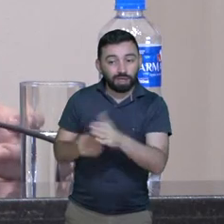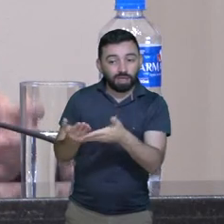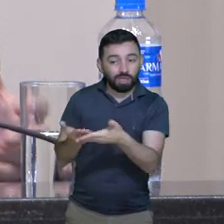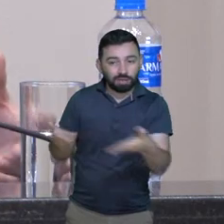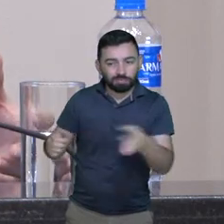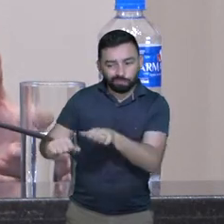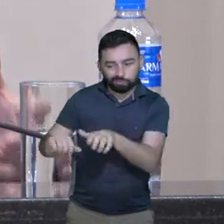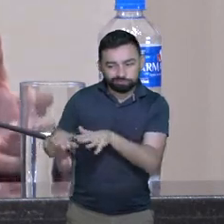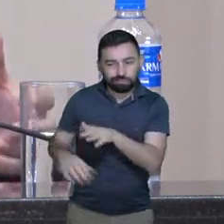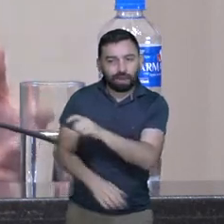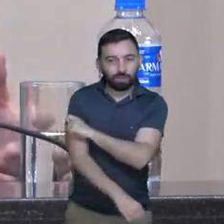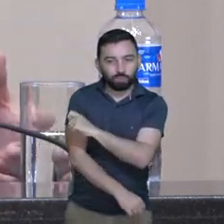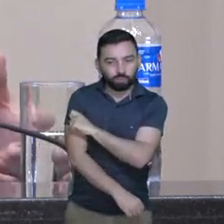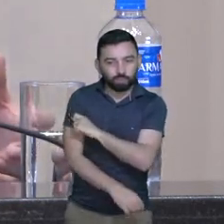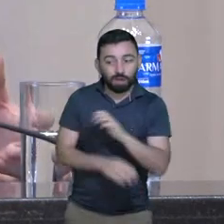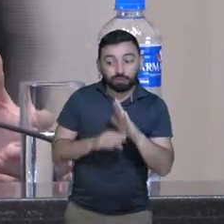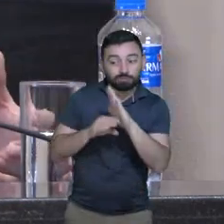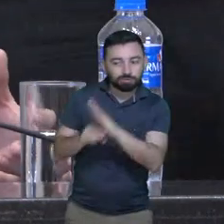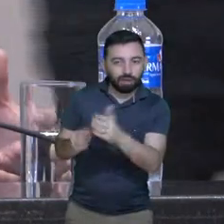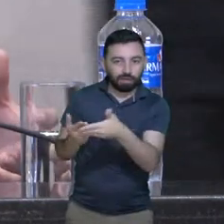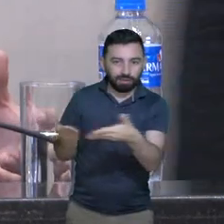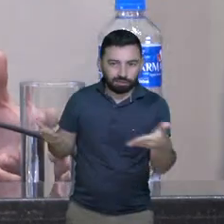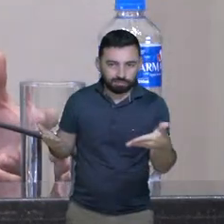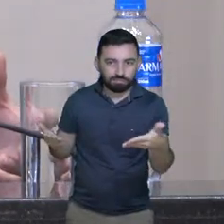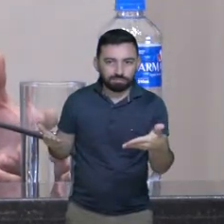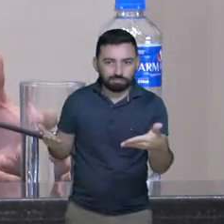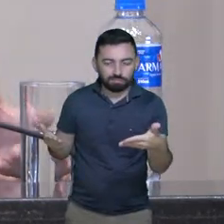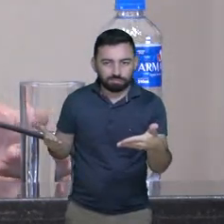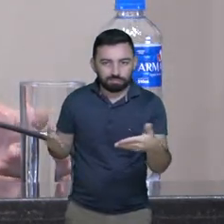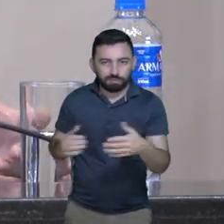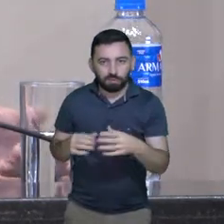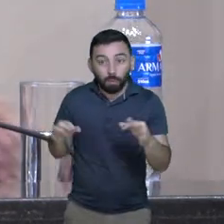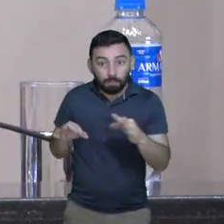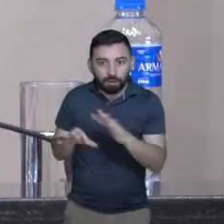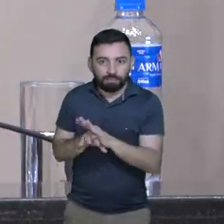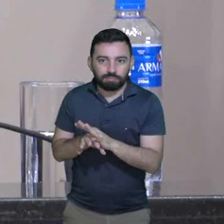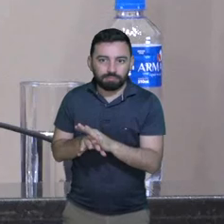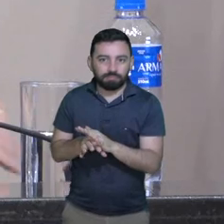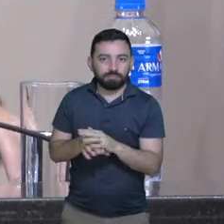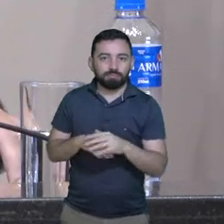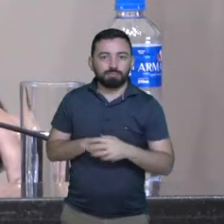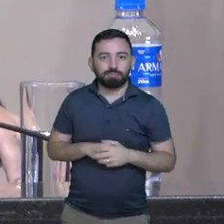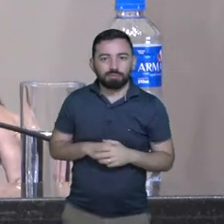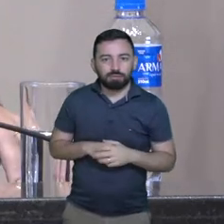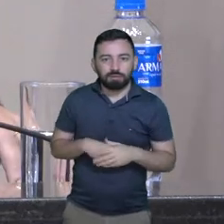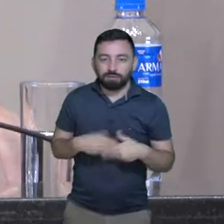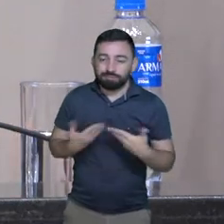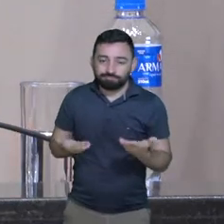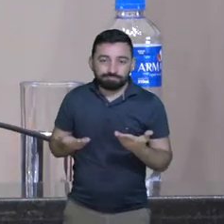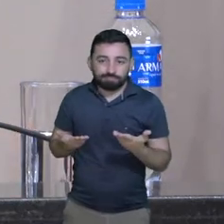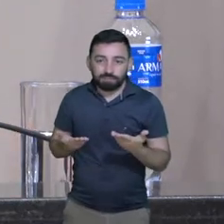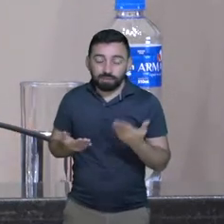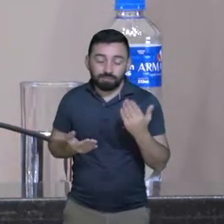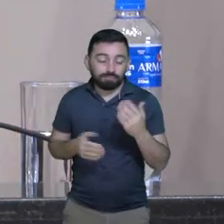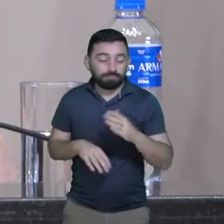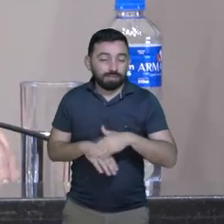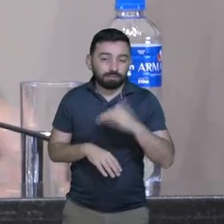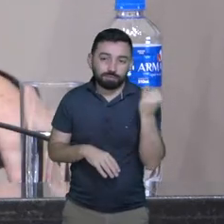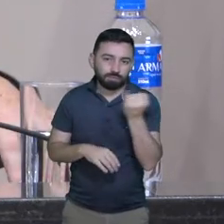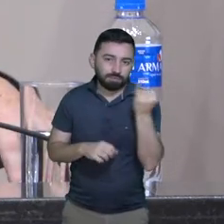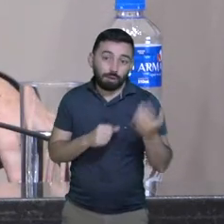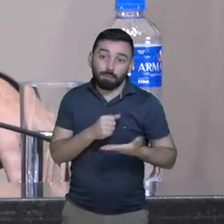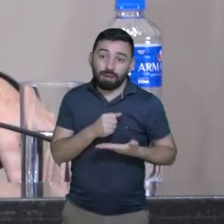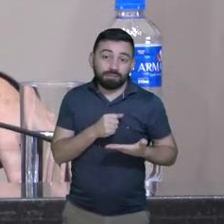estudantes aprendam e se desenvolvam na sua integralidade né Então essa é uma premissa básica